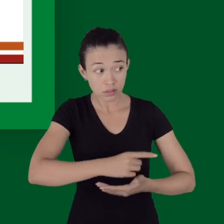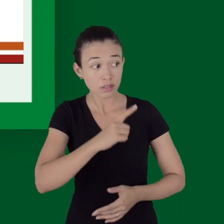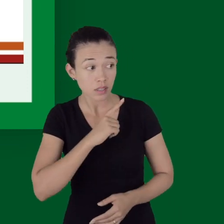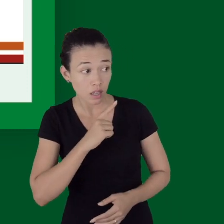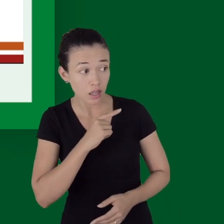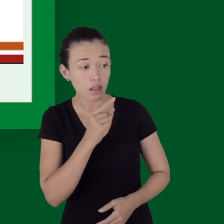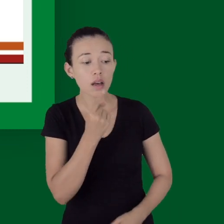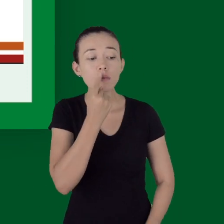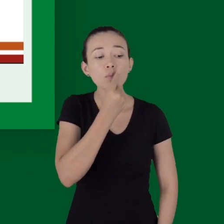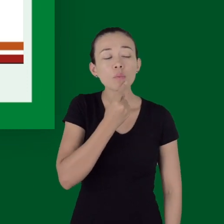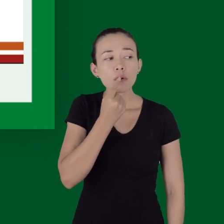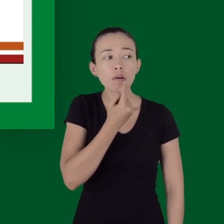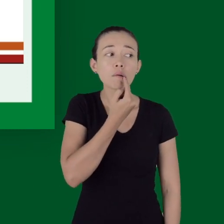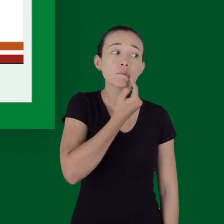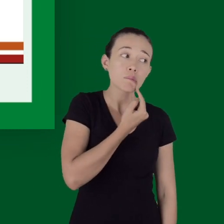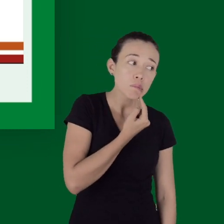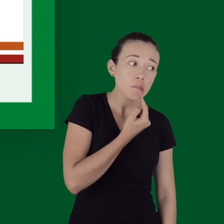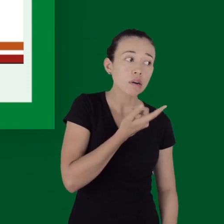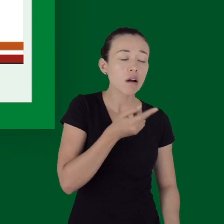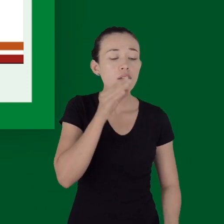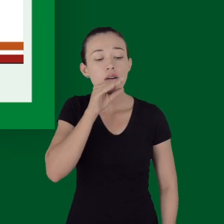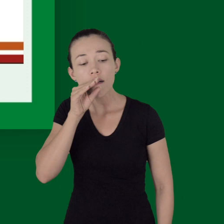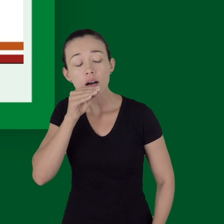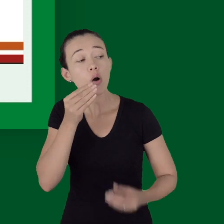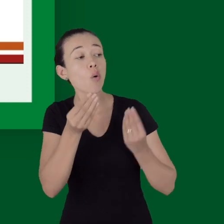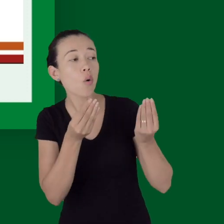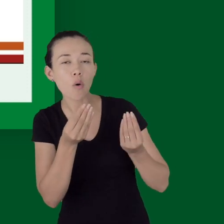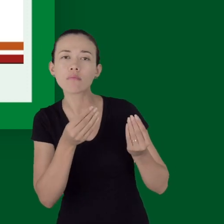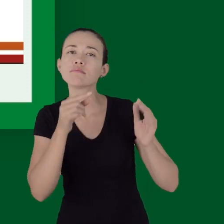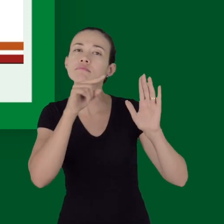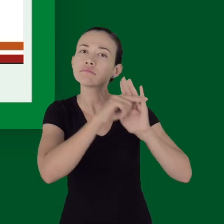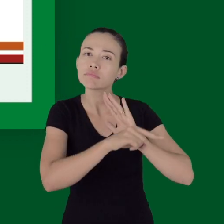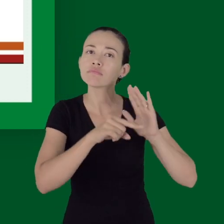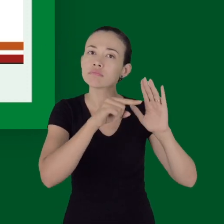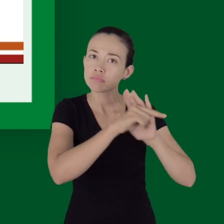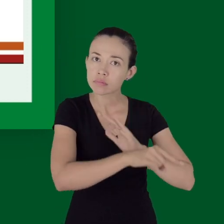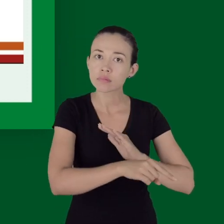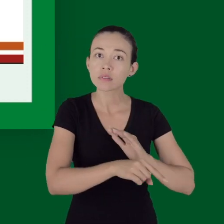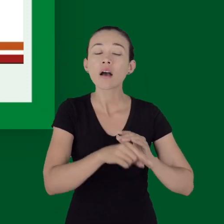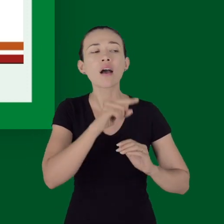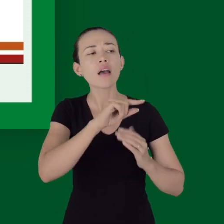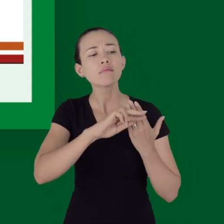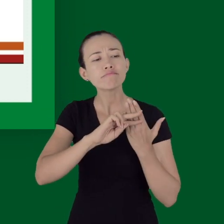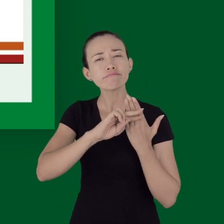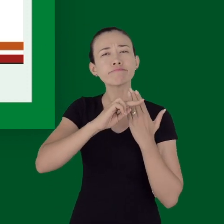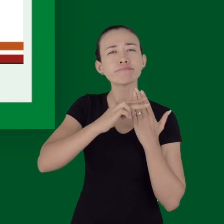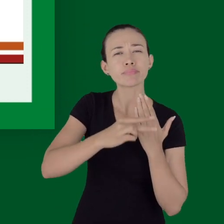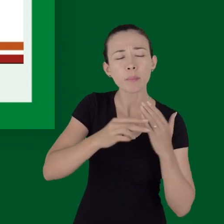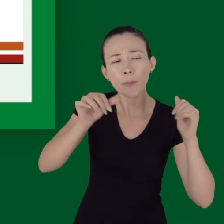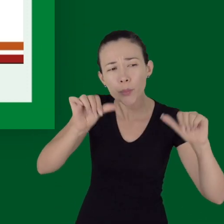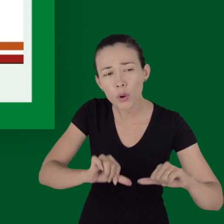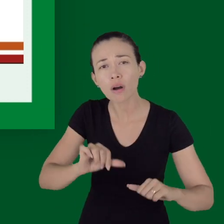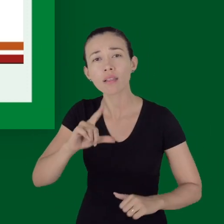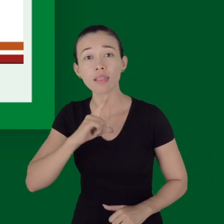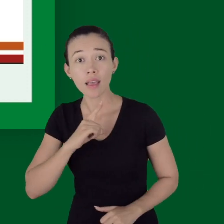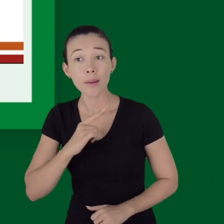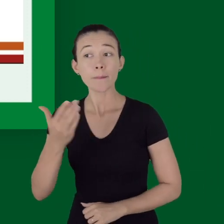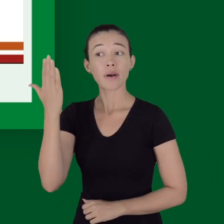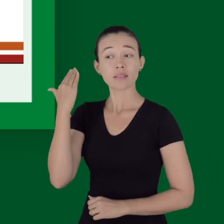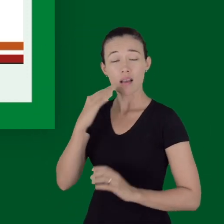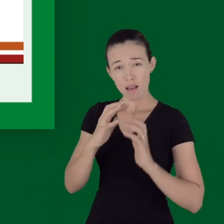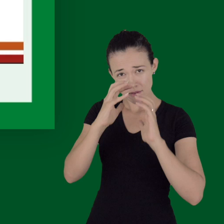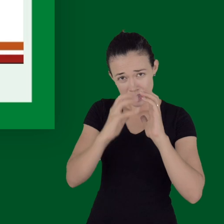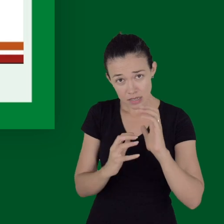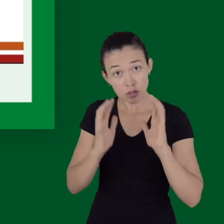Convulsionou? A boca está torta? Como é que está a fala? Ele já tinha alguma sequela antes? Já teve algum